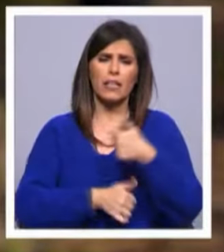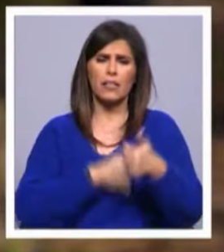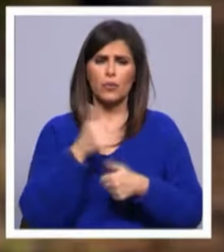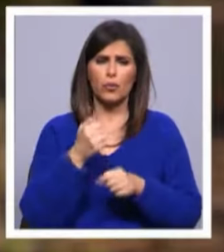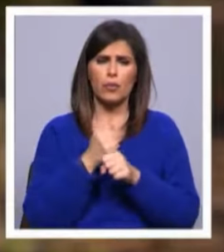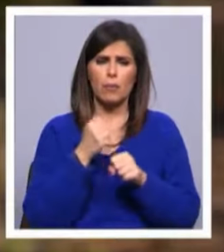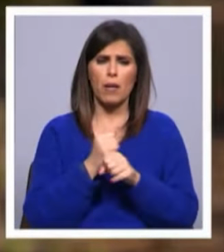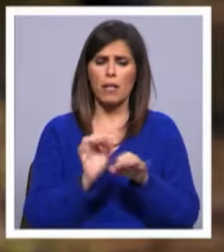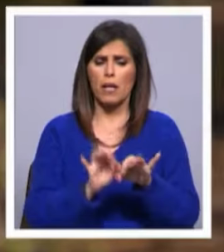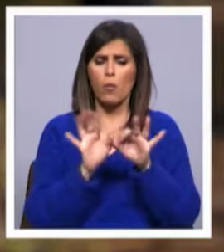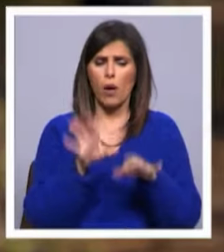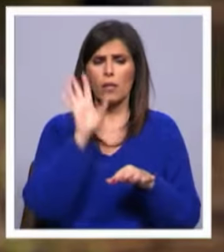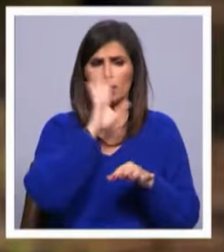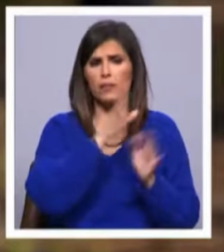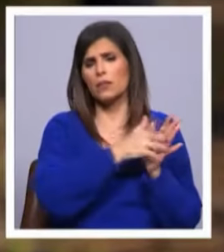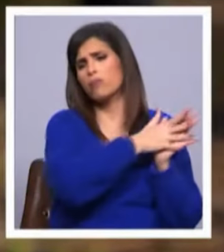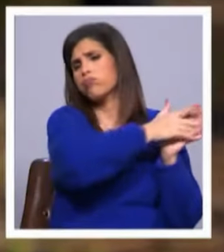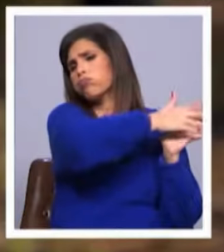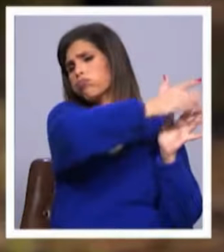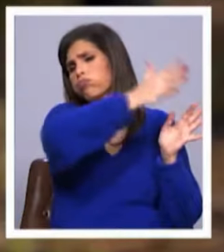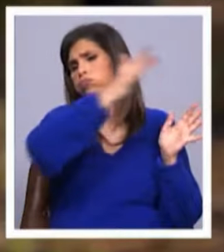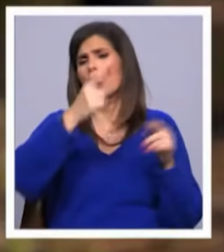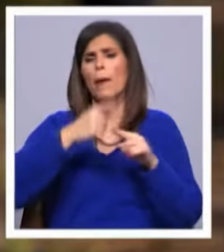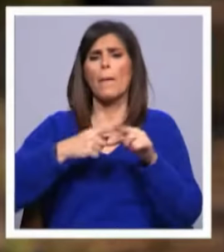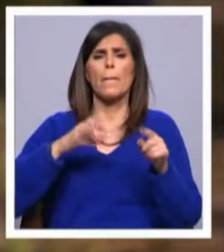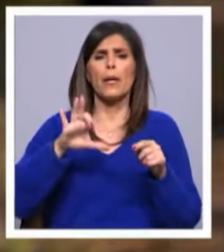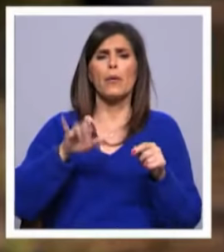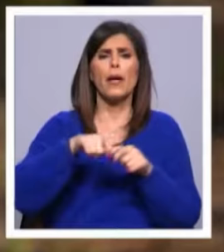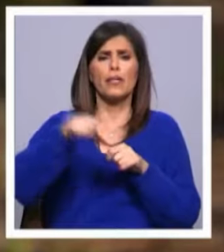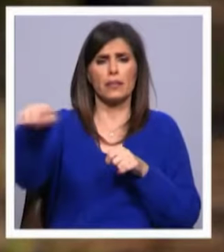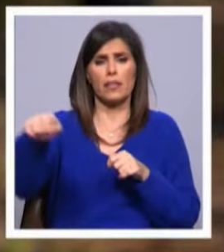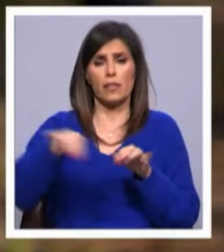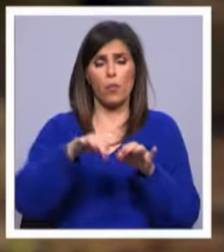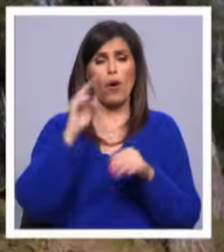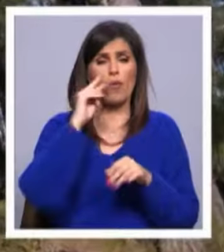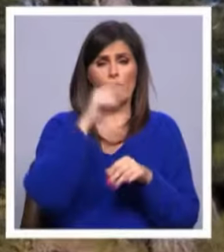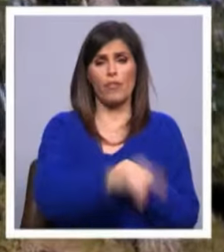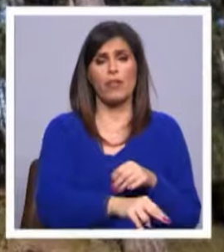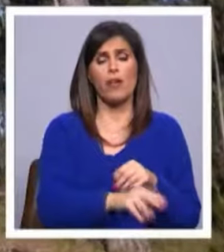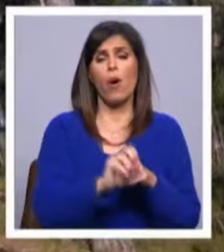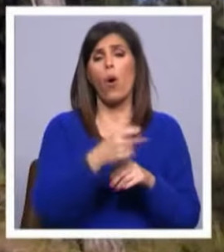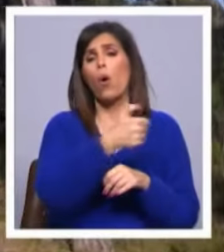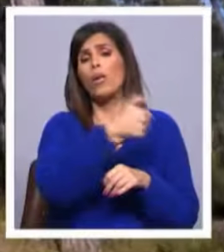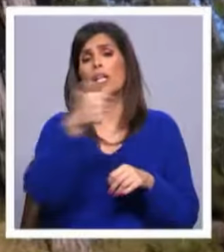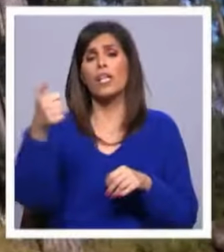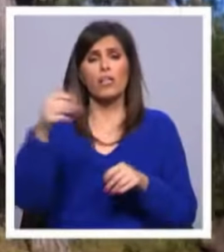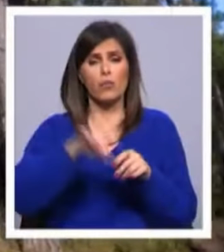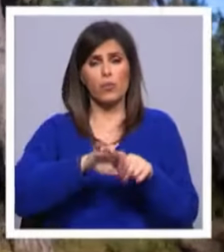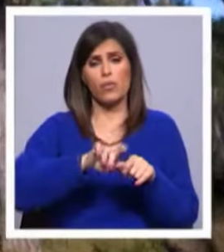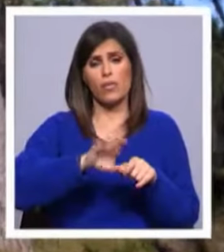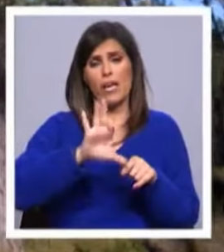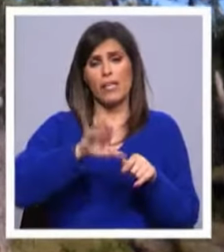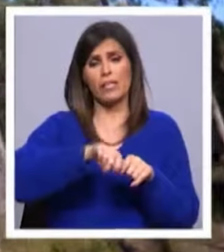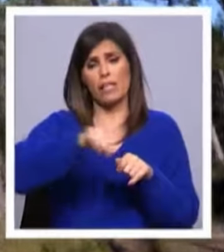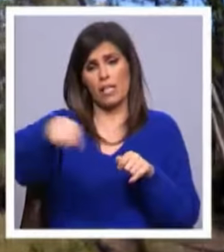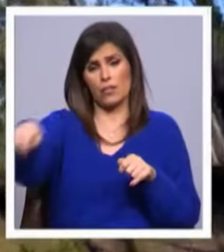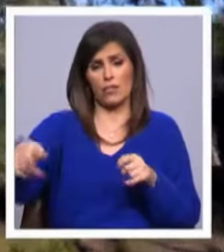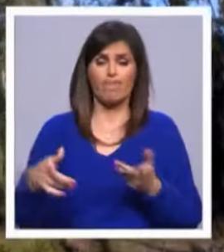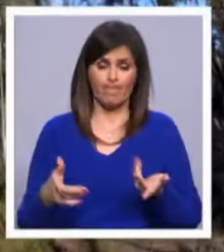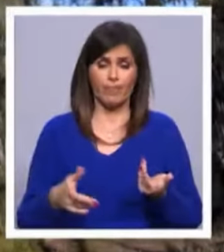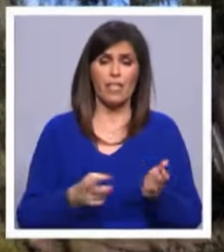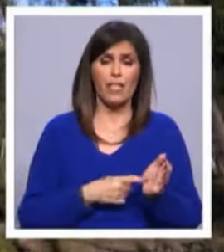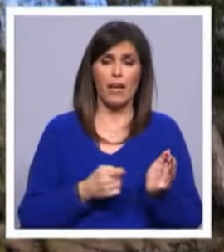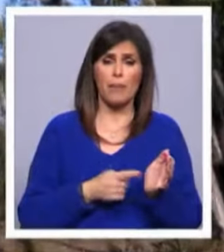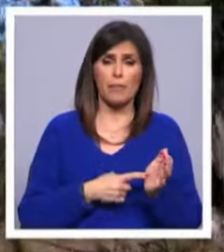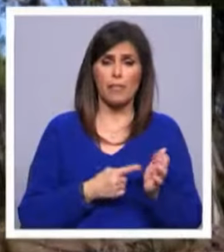mesmo, sendo uma parcela de meio hectare, como aquela que estamos ali a ver, ou sendo de 500 hectares. É necessário,